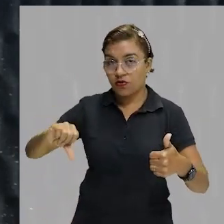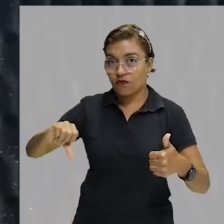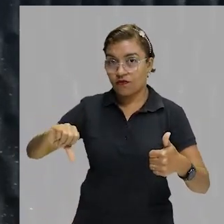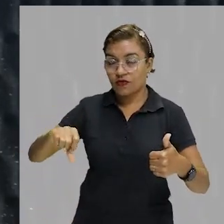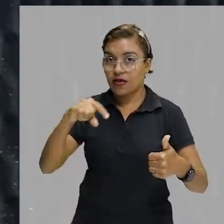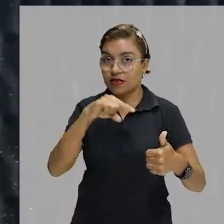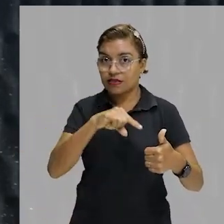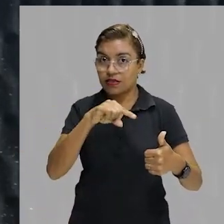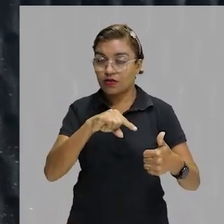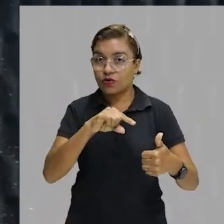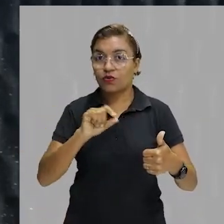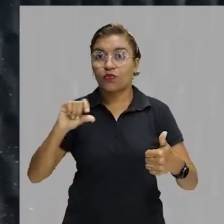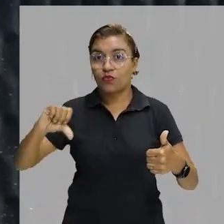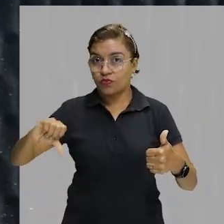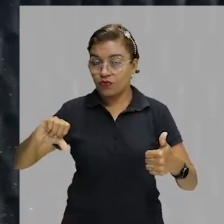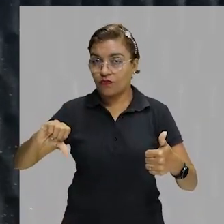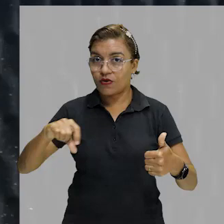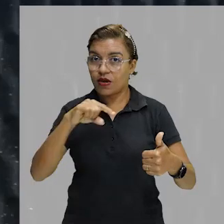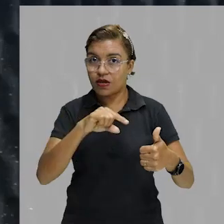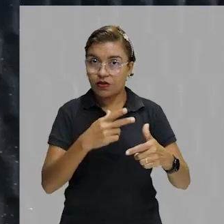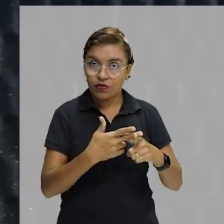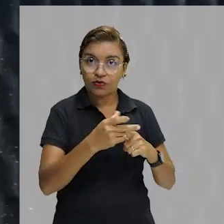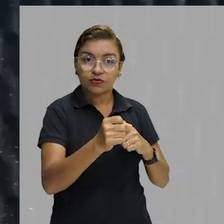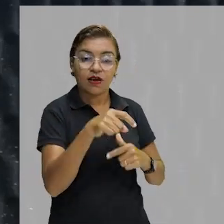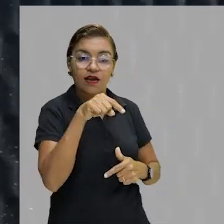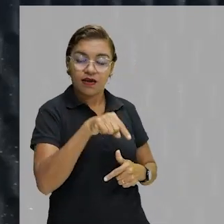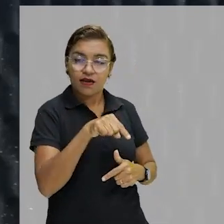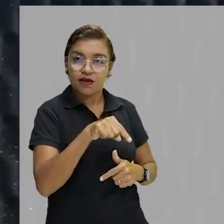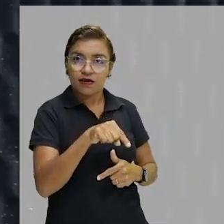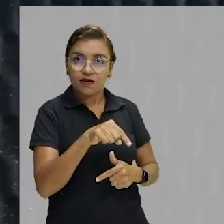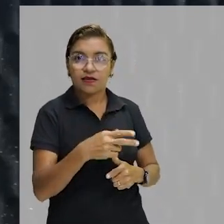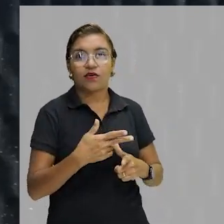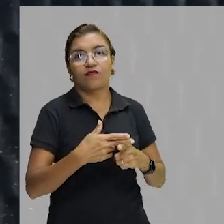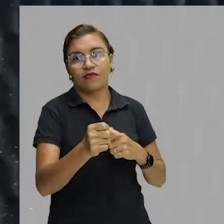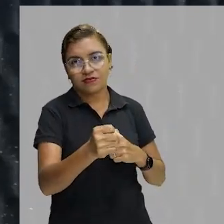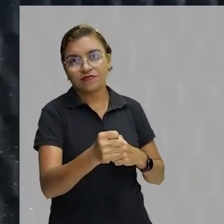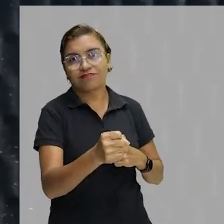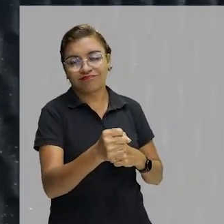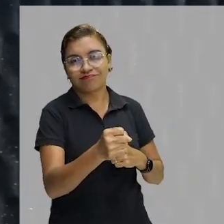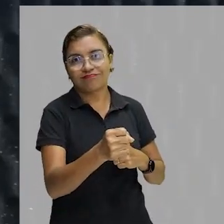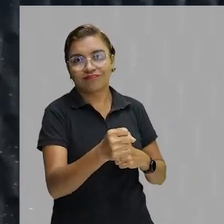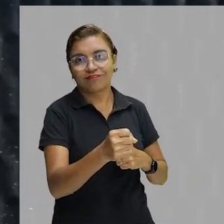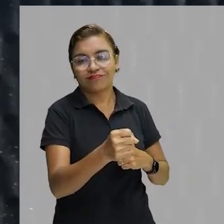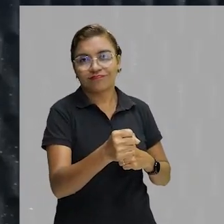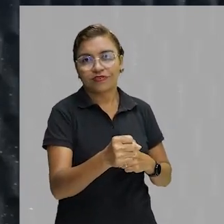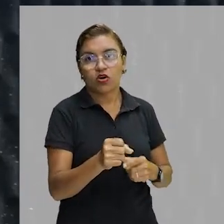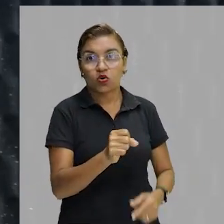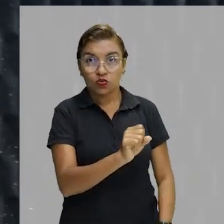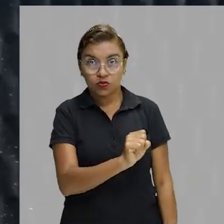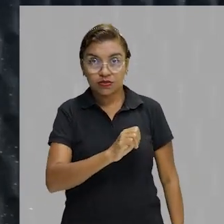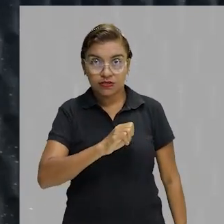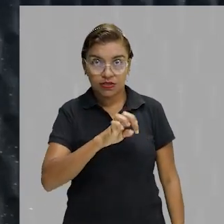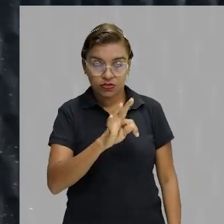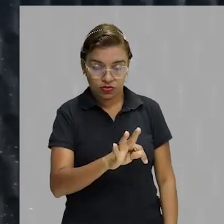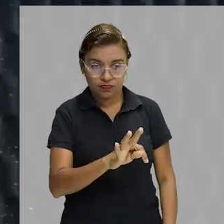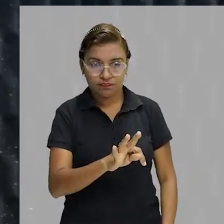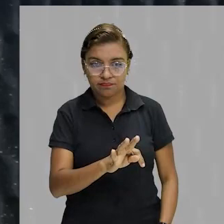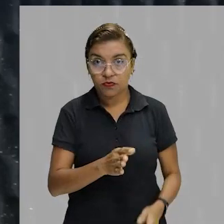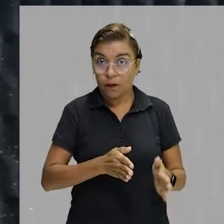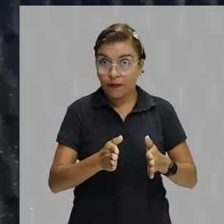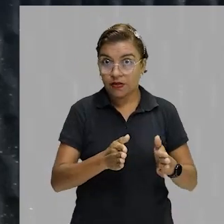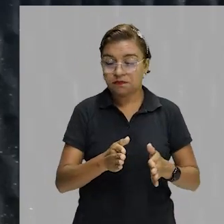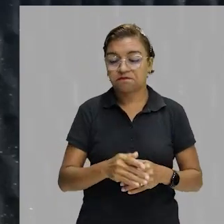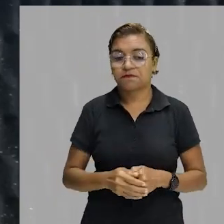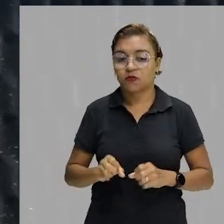colocou. Então, assim, o que aconteceu? Federer acabou que vencendo o set. Tá certo?